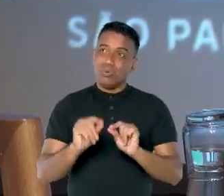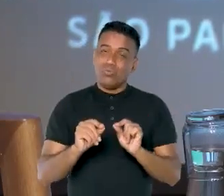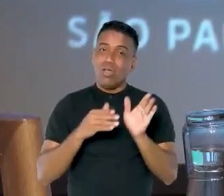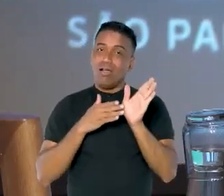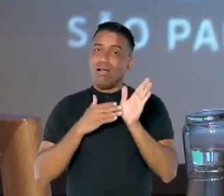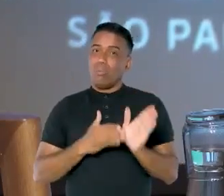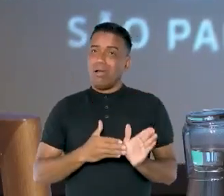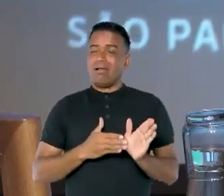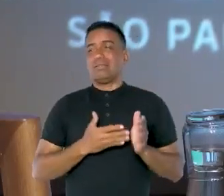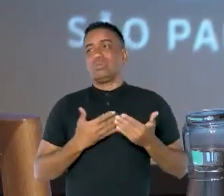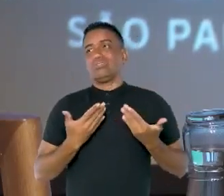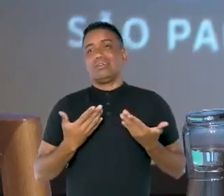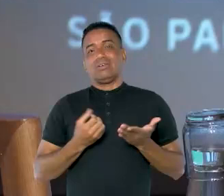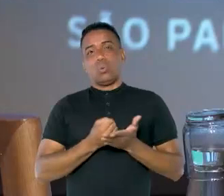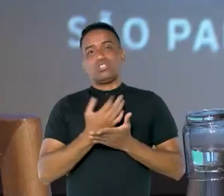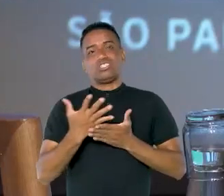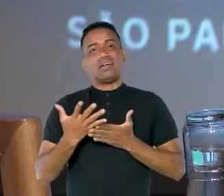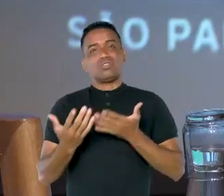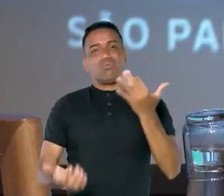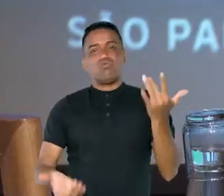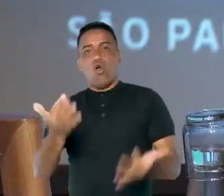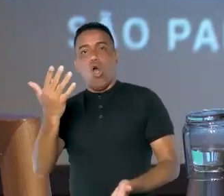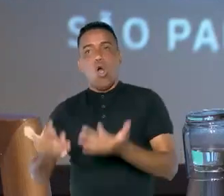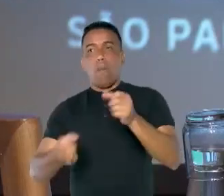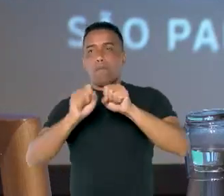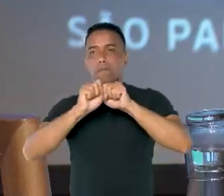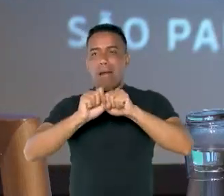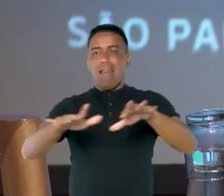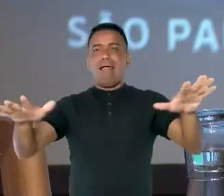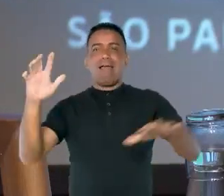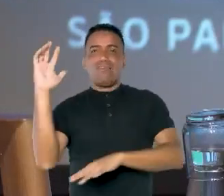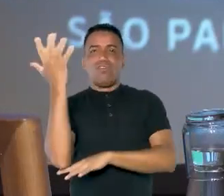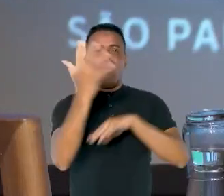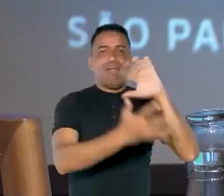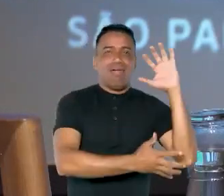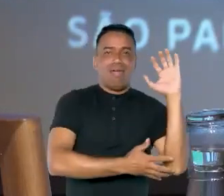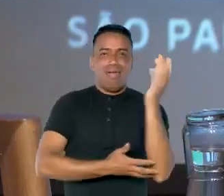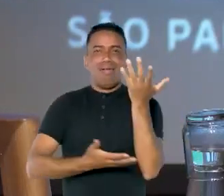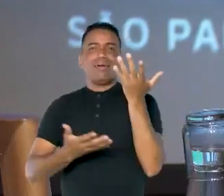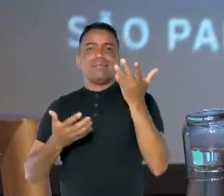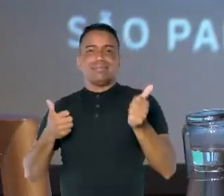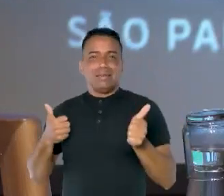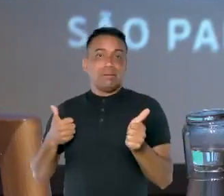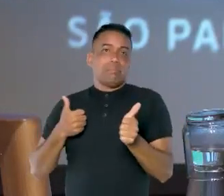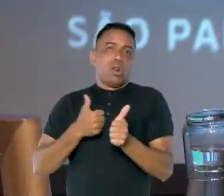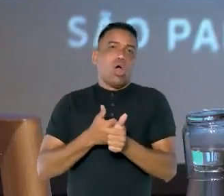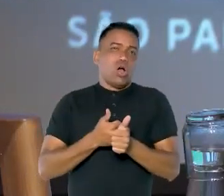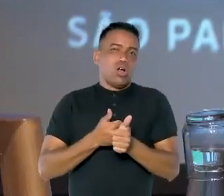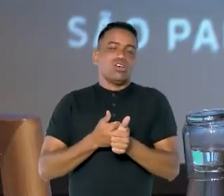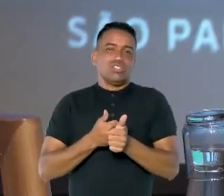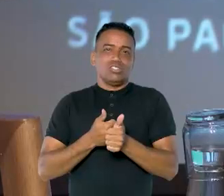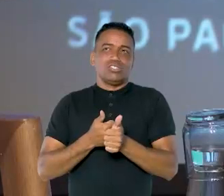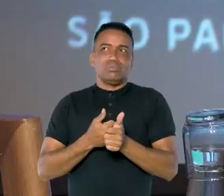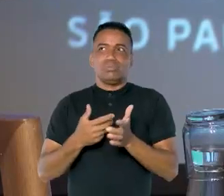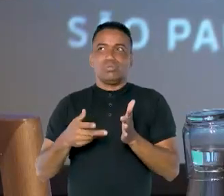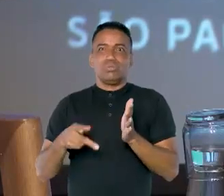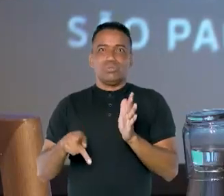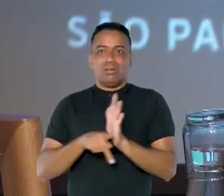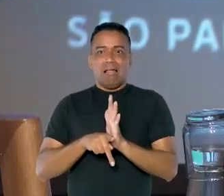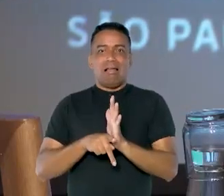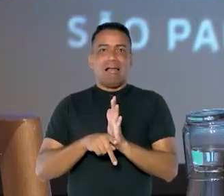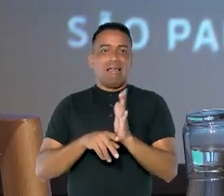por um aumento do número de queimadas em áreas próximas ao próprio